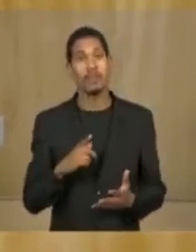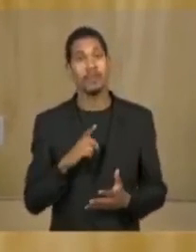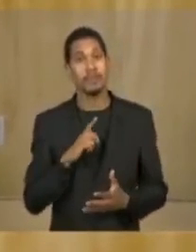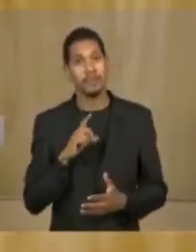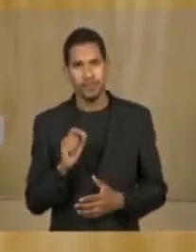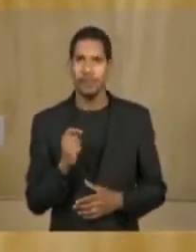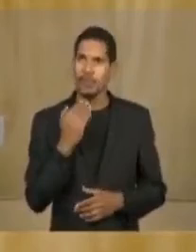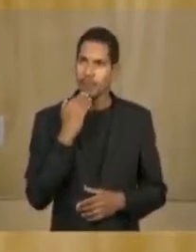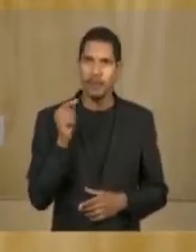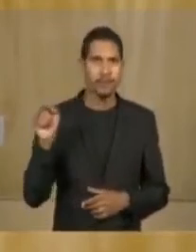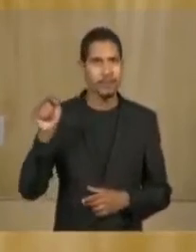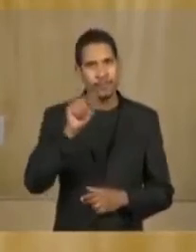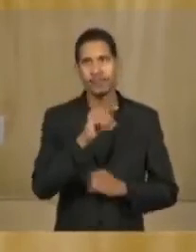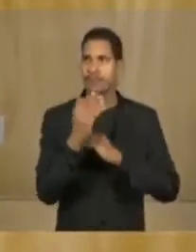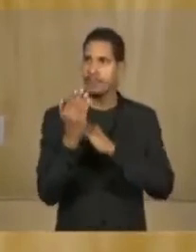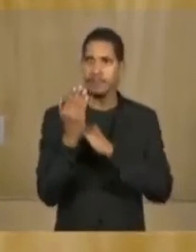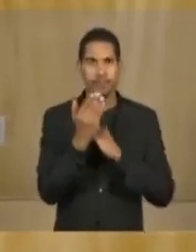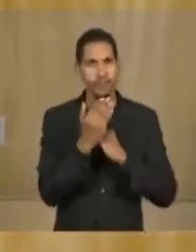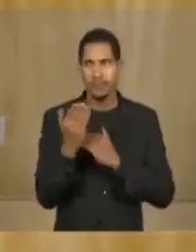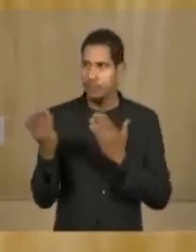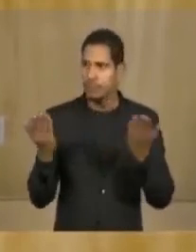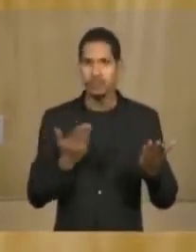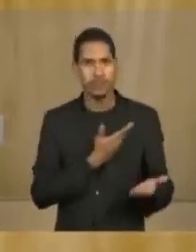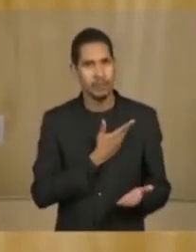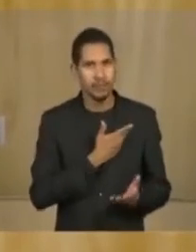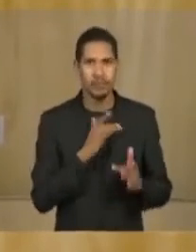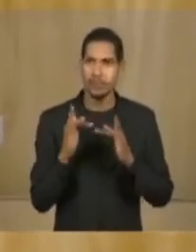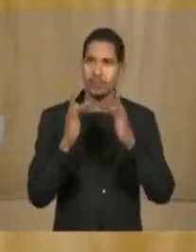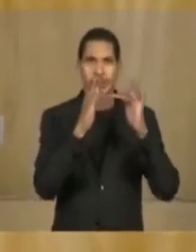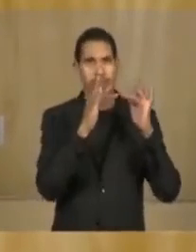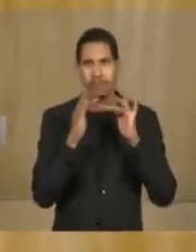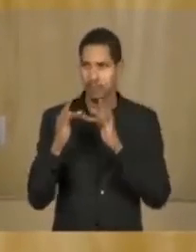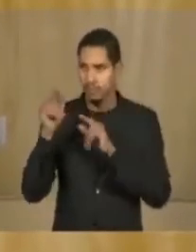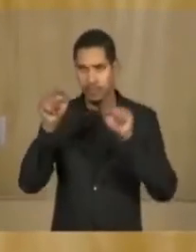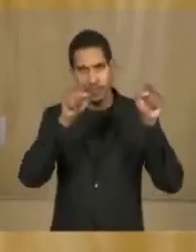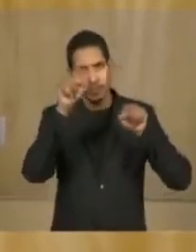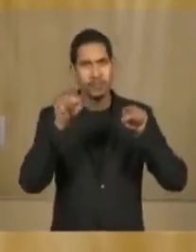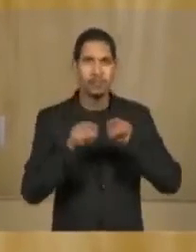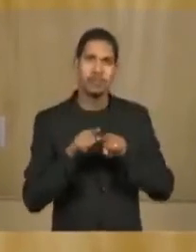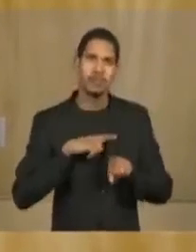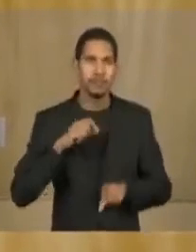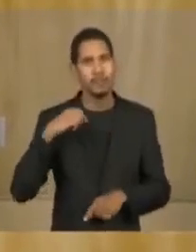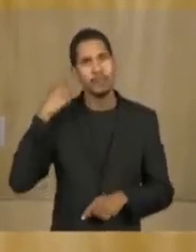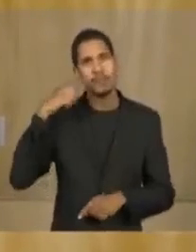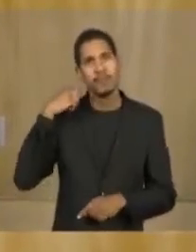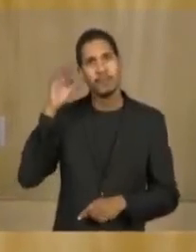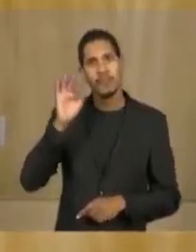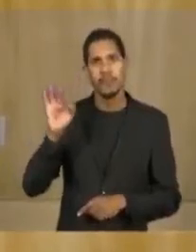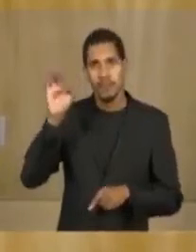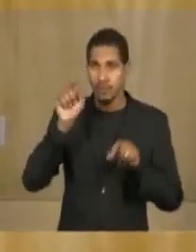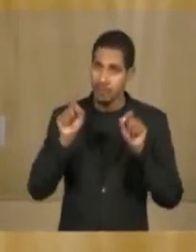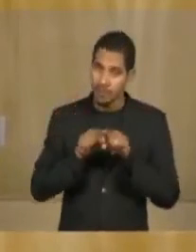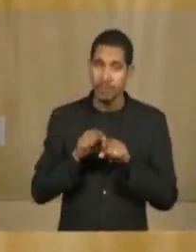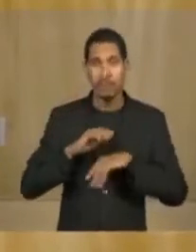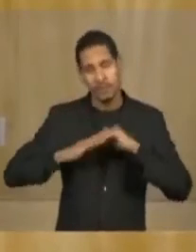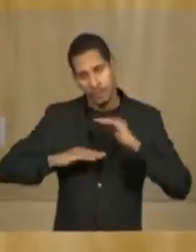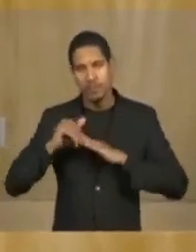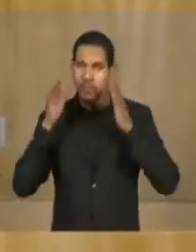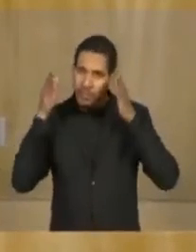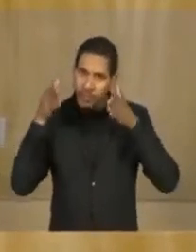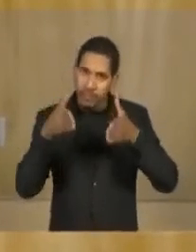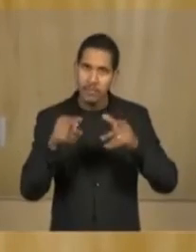os colegas para que façam contato com os seus colegas deputados federais para que se atue